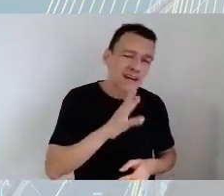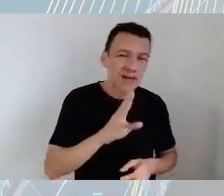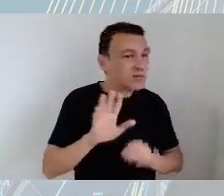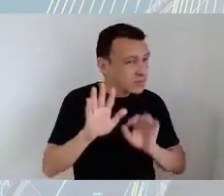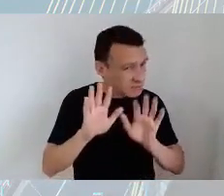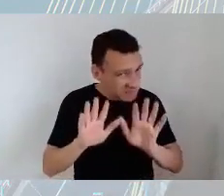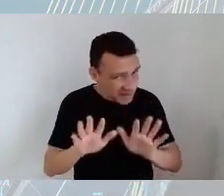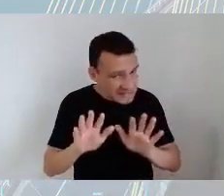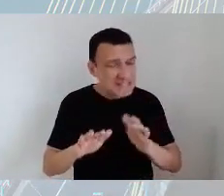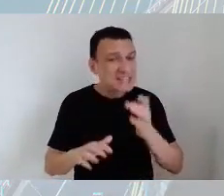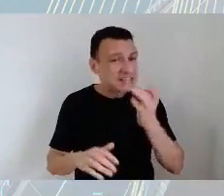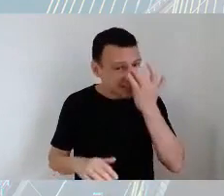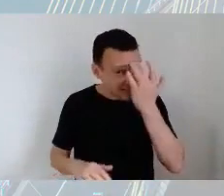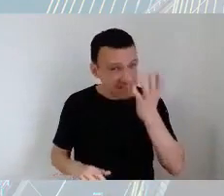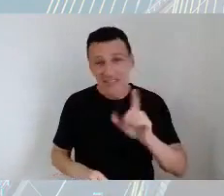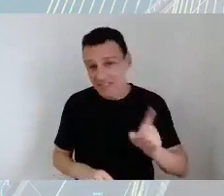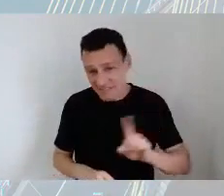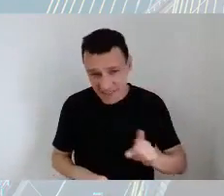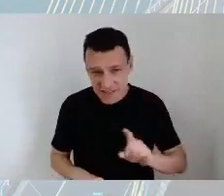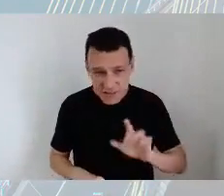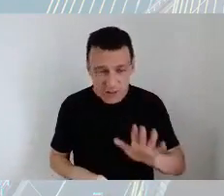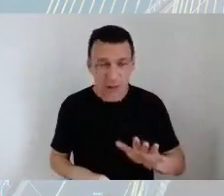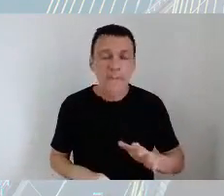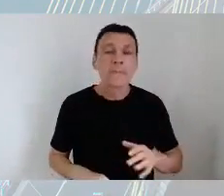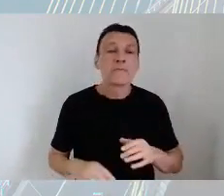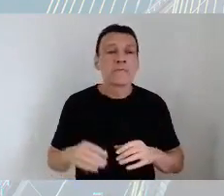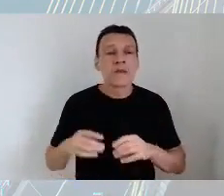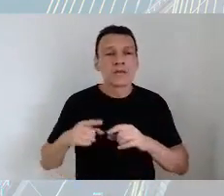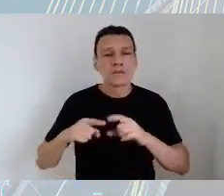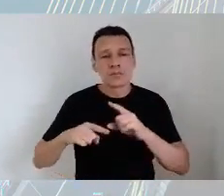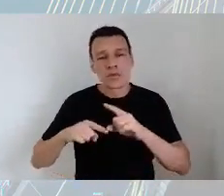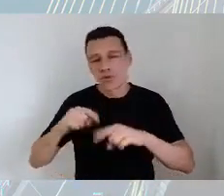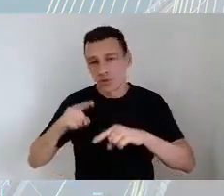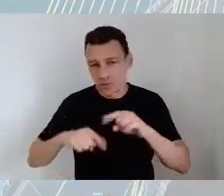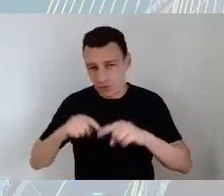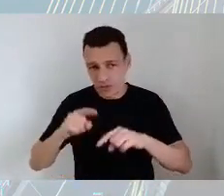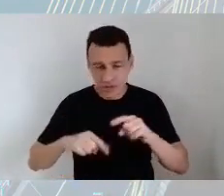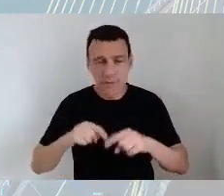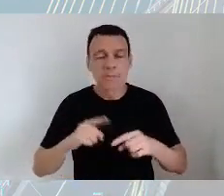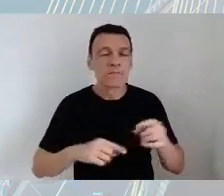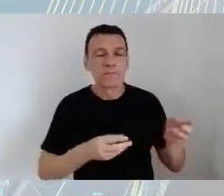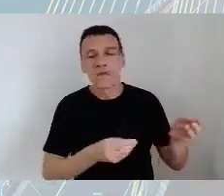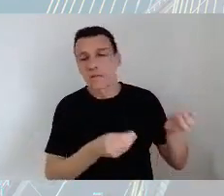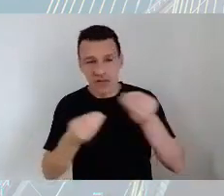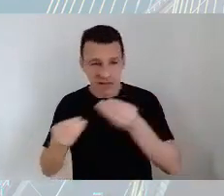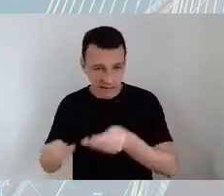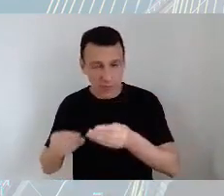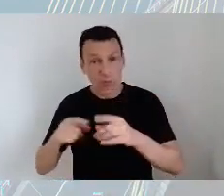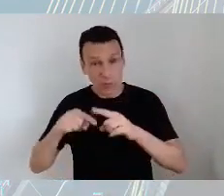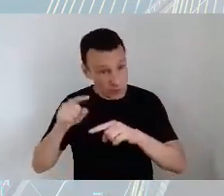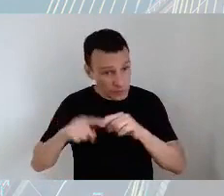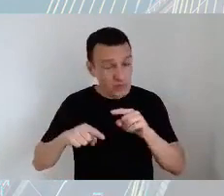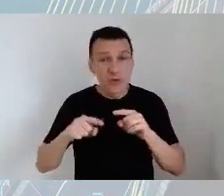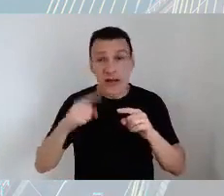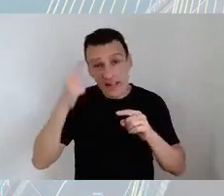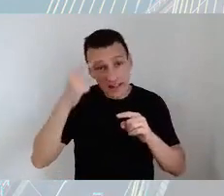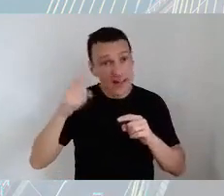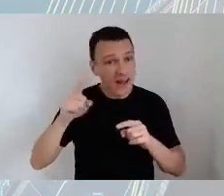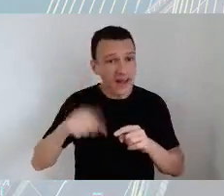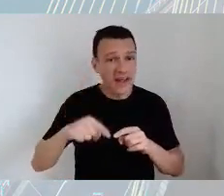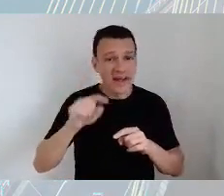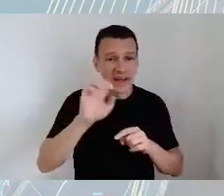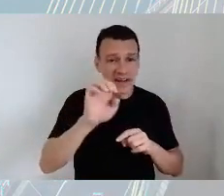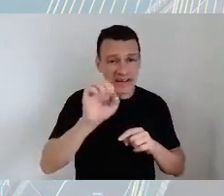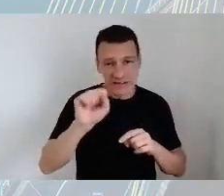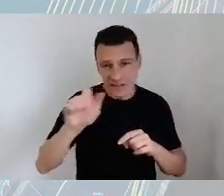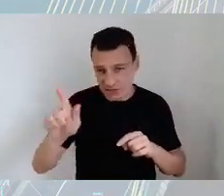Um produto que chegou para a gente com a ideia de ser um produto ESG, com a ideia de ser desenvolvido com